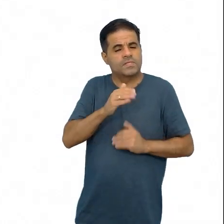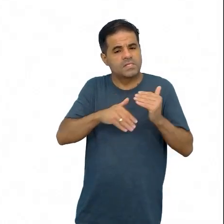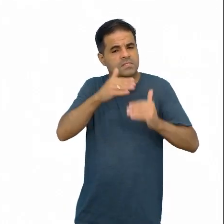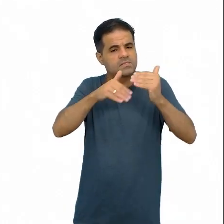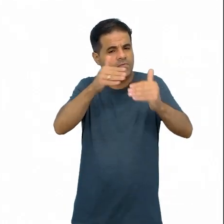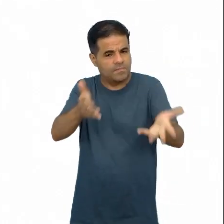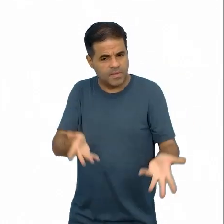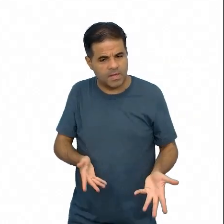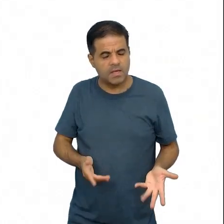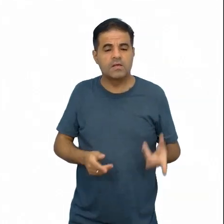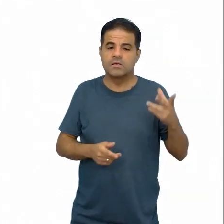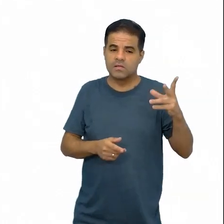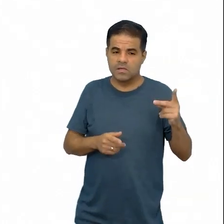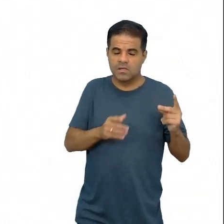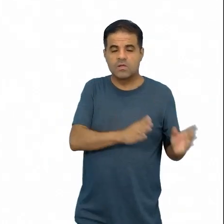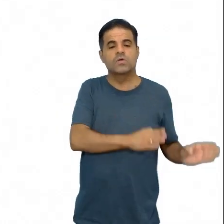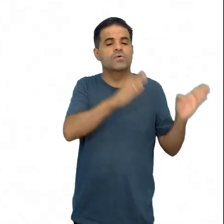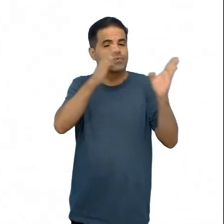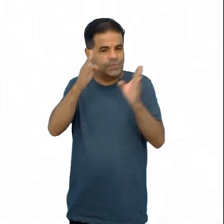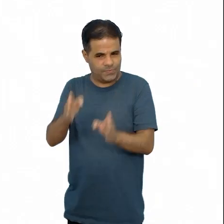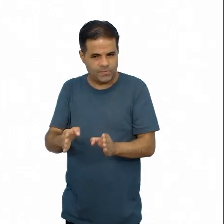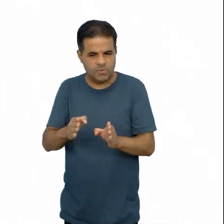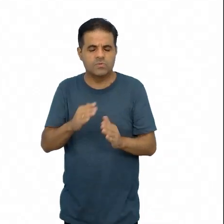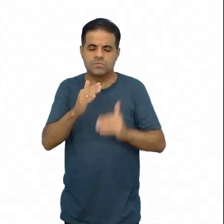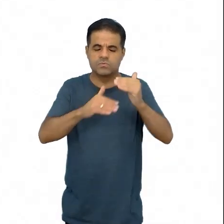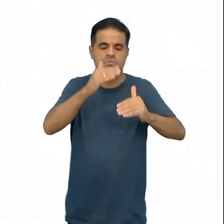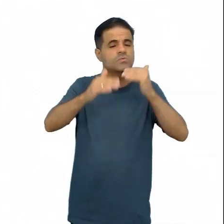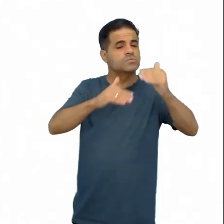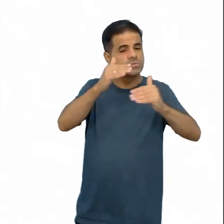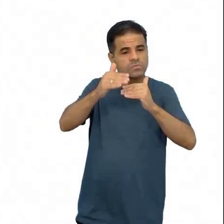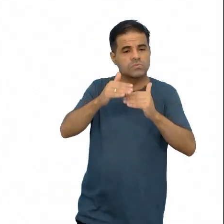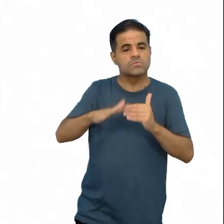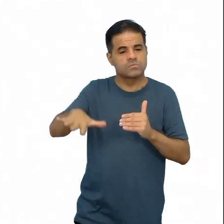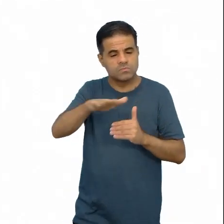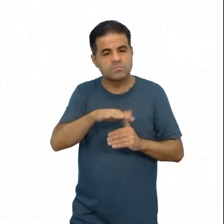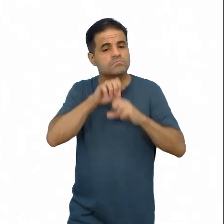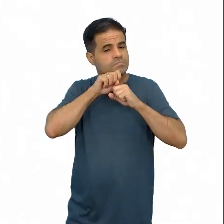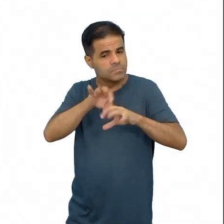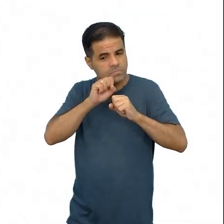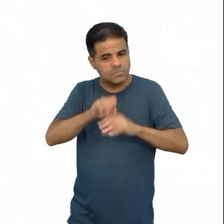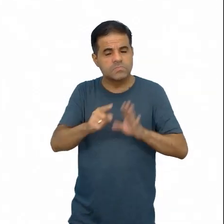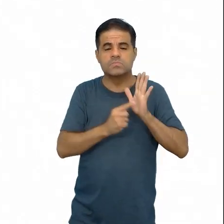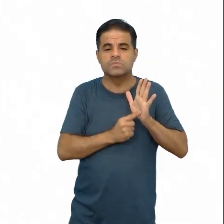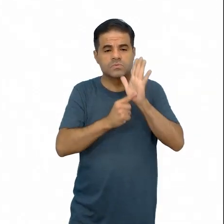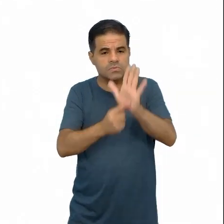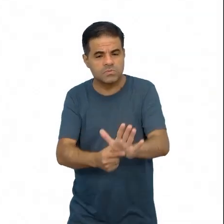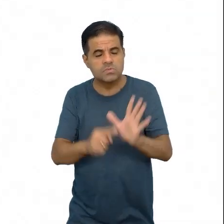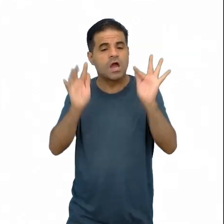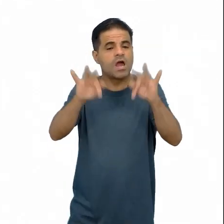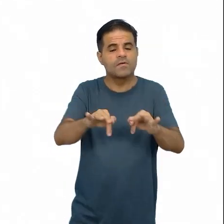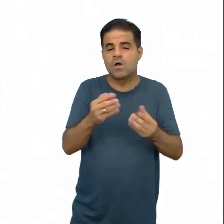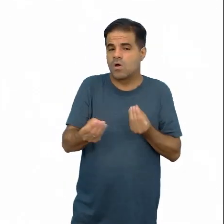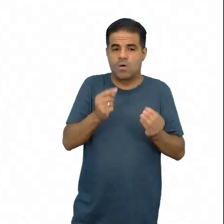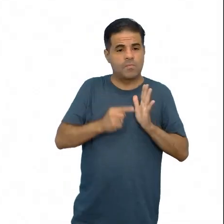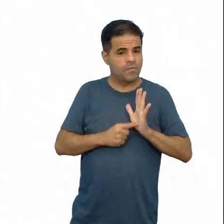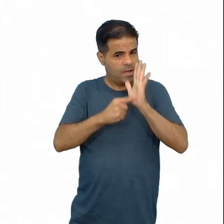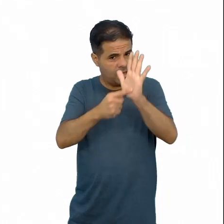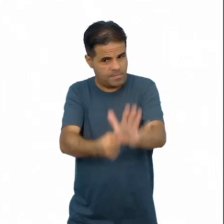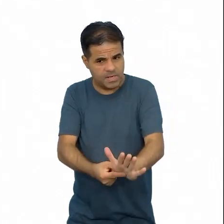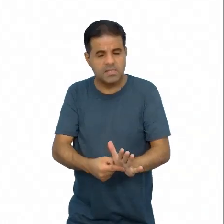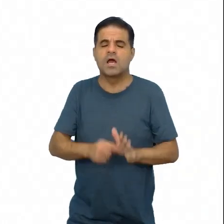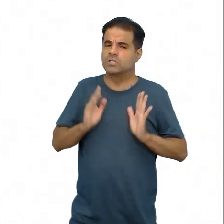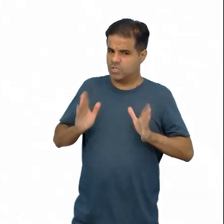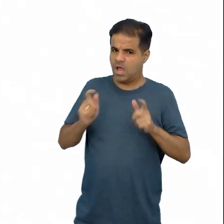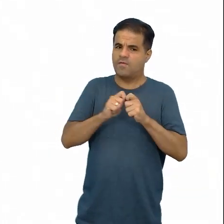desenvolvimento. E uma segunda fase, né, nós vamos fazer o desenvolvimento da apresentação final, como que eu vou apresentar isso que eu fiz. Se eu estou falando que a